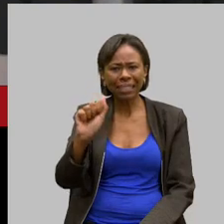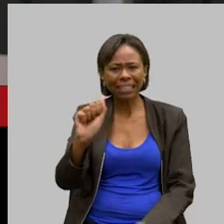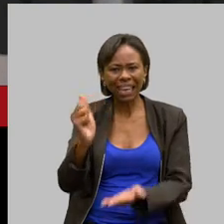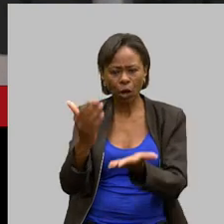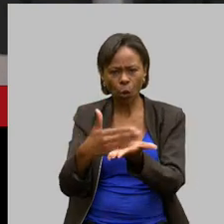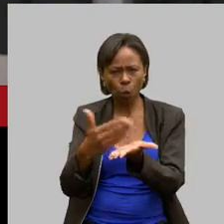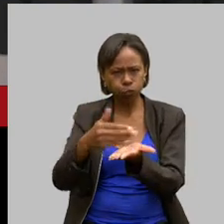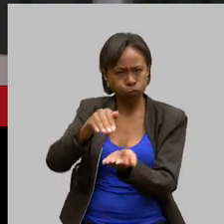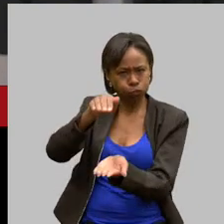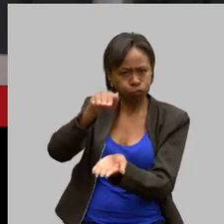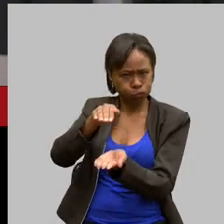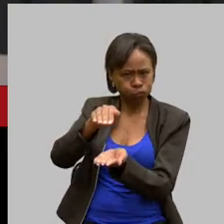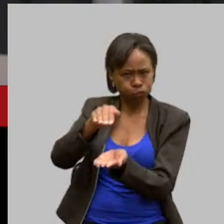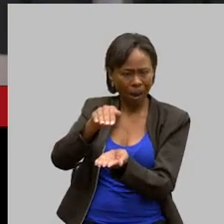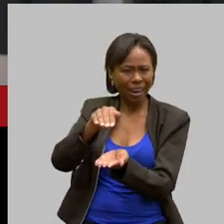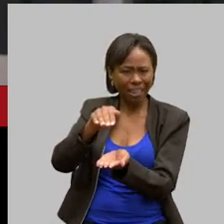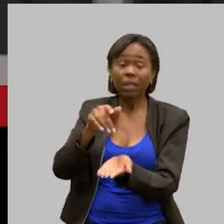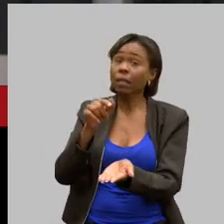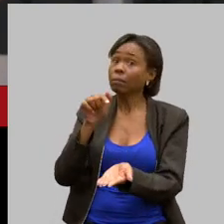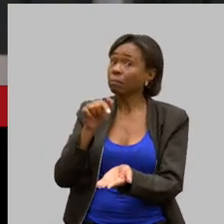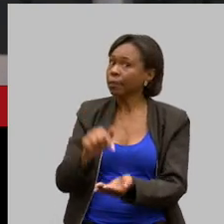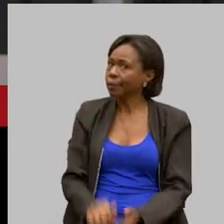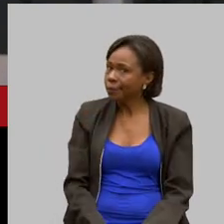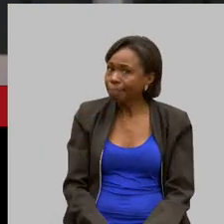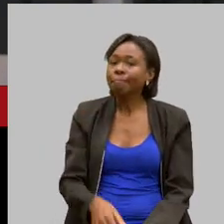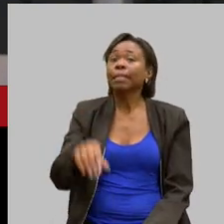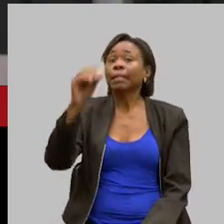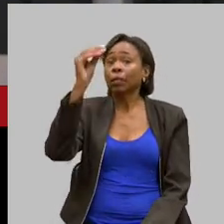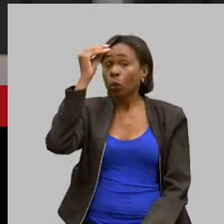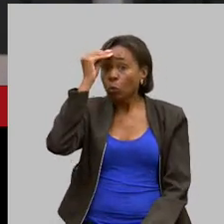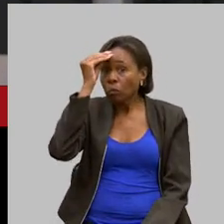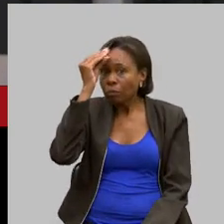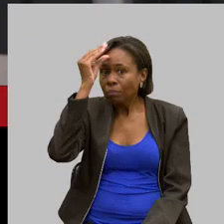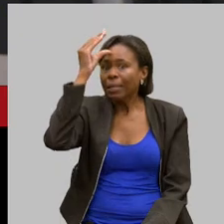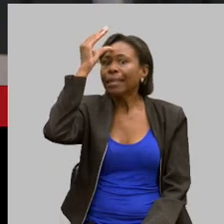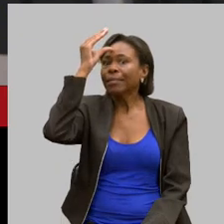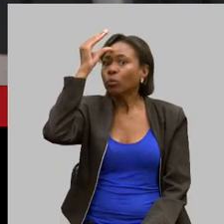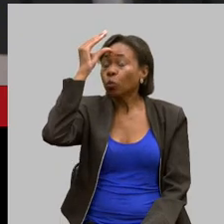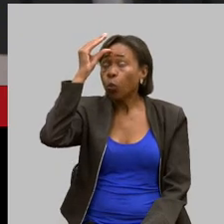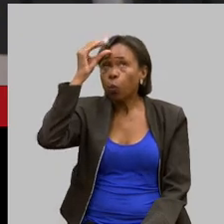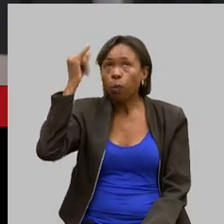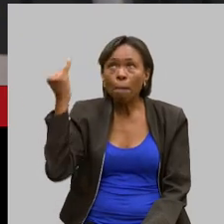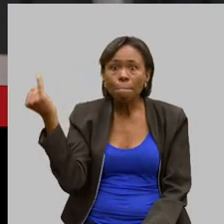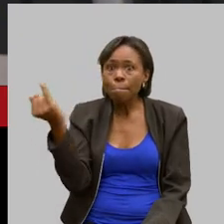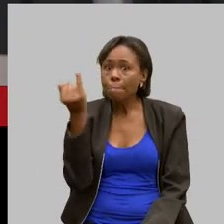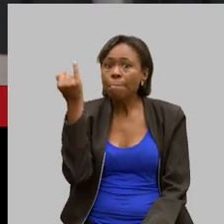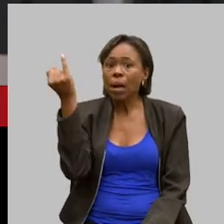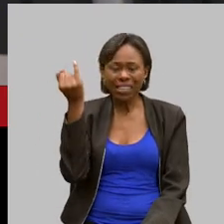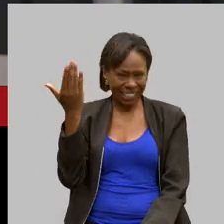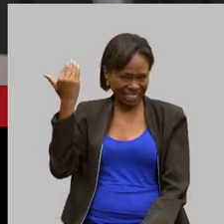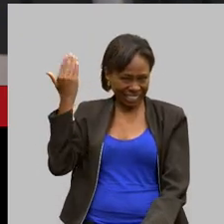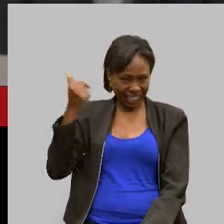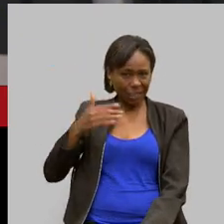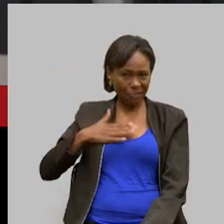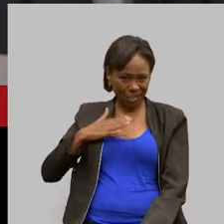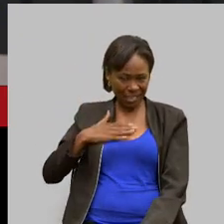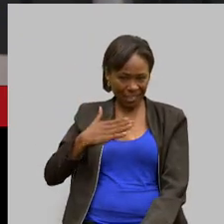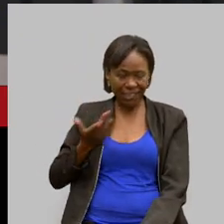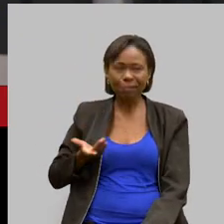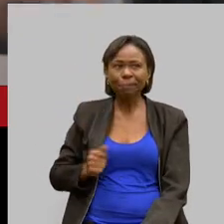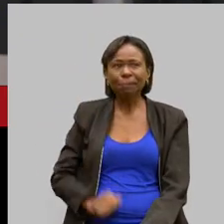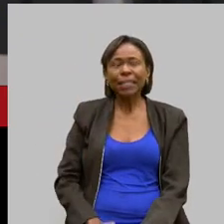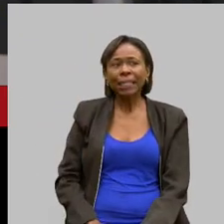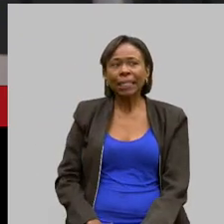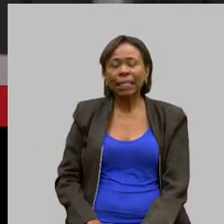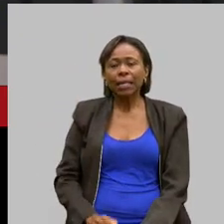quero tô lembrando conhecimento gente é tudo na minha época a professora me comparava com meu